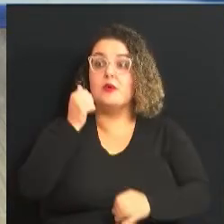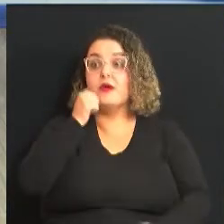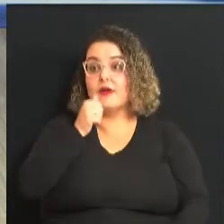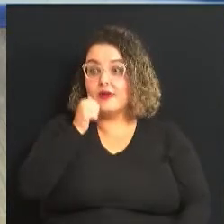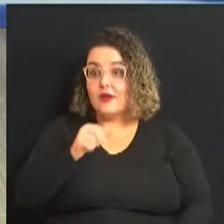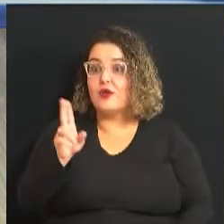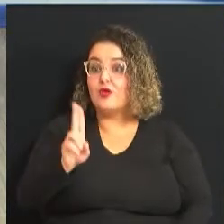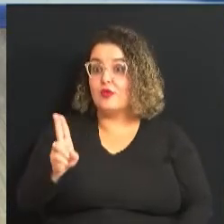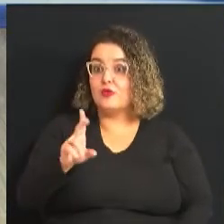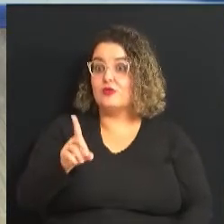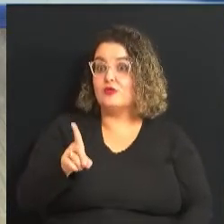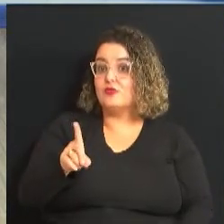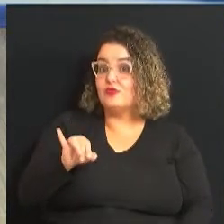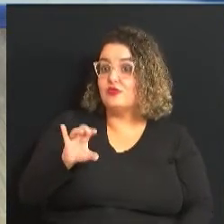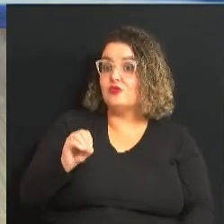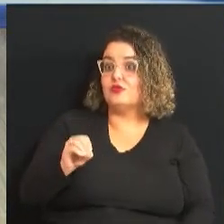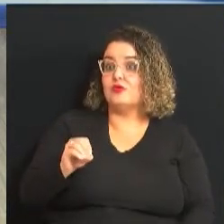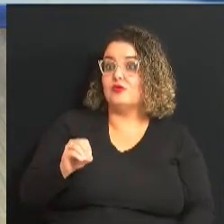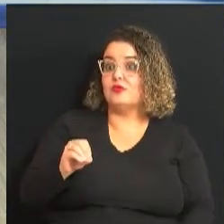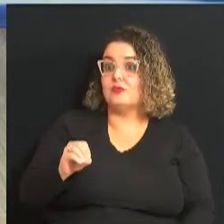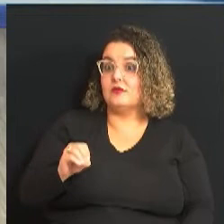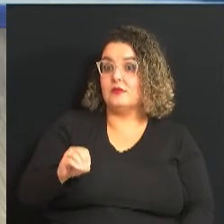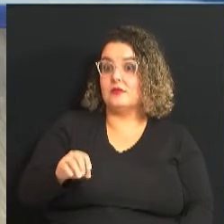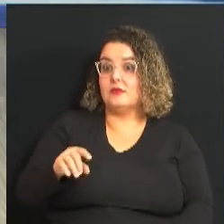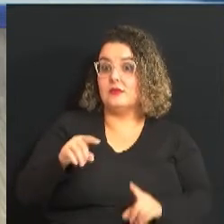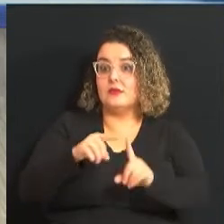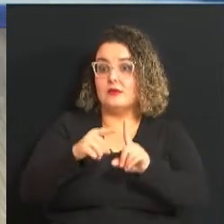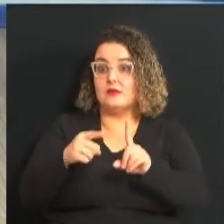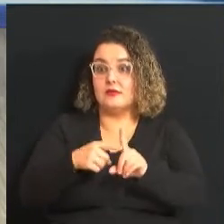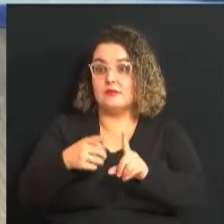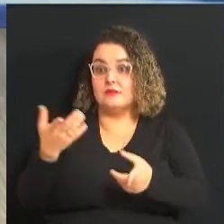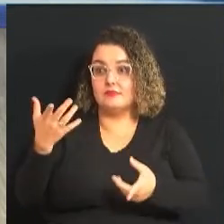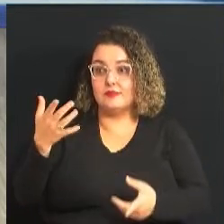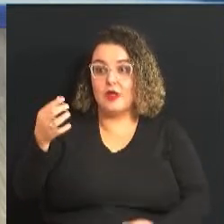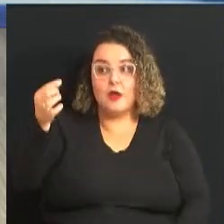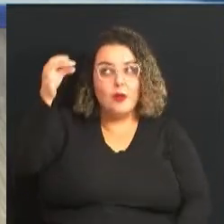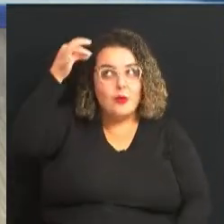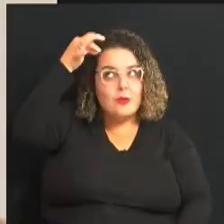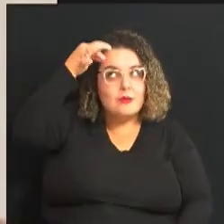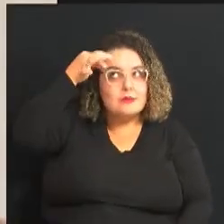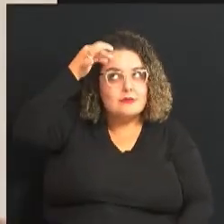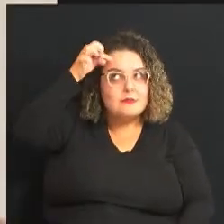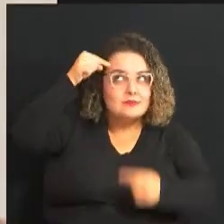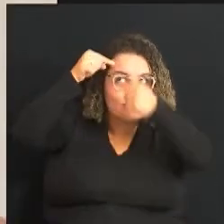o DIU. Na hora do parto, o DIU está lá na cabecinha do bebê.